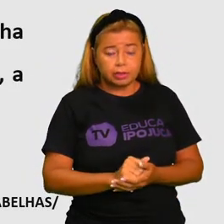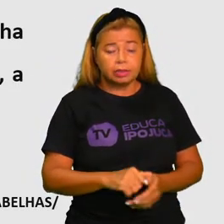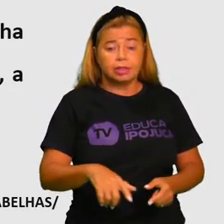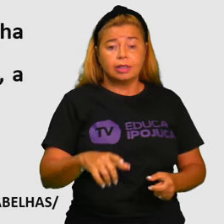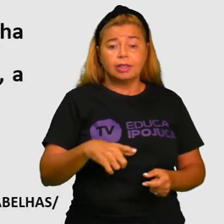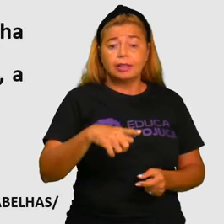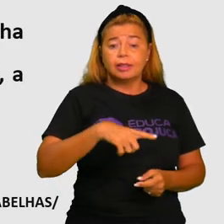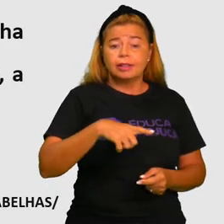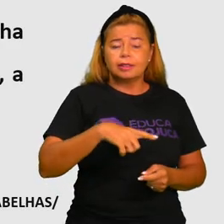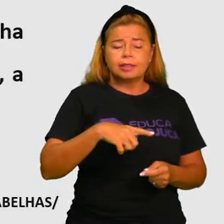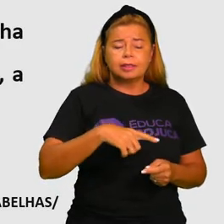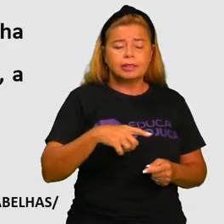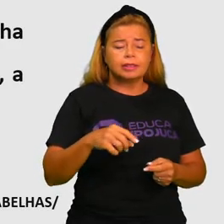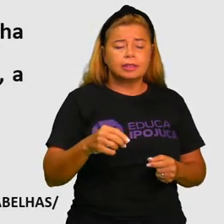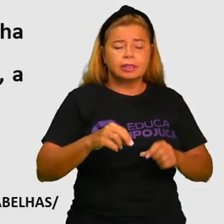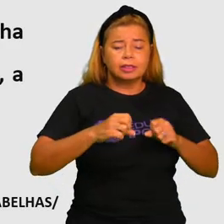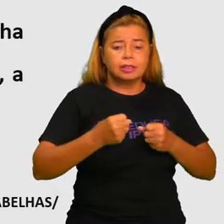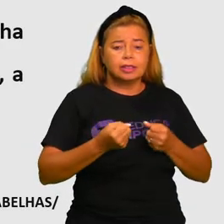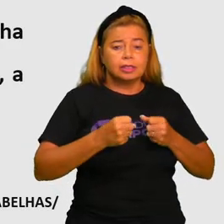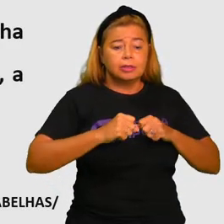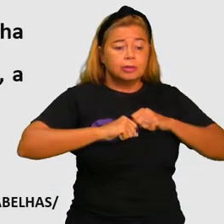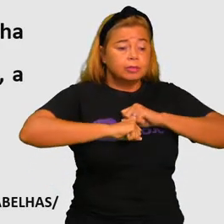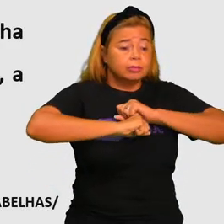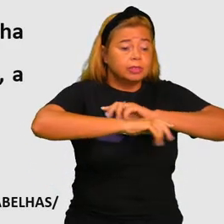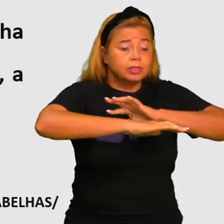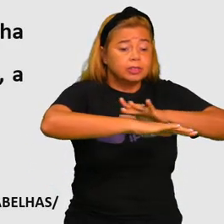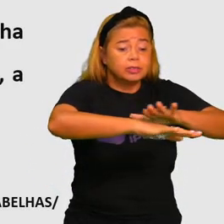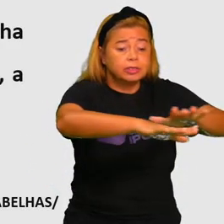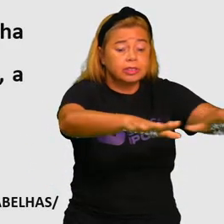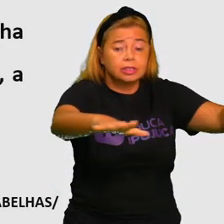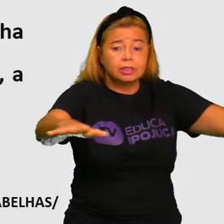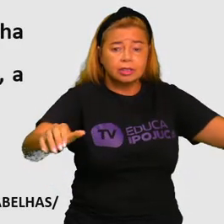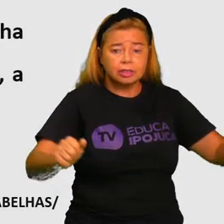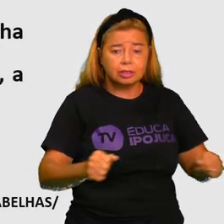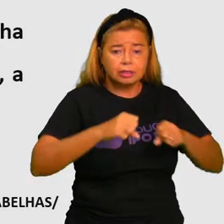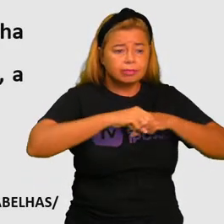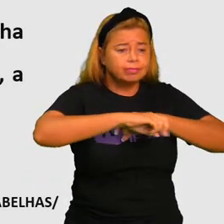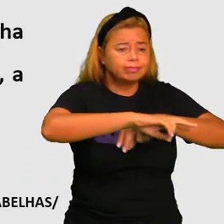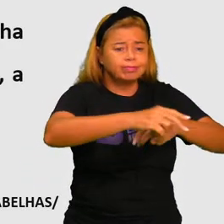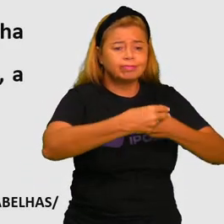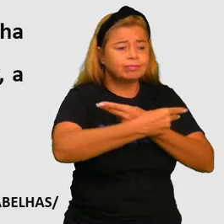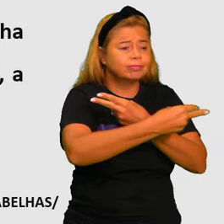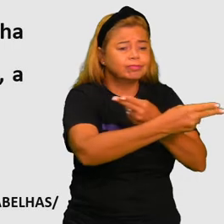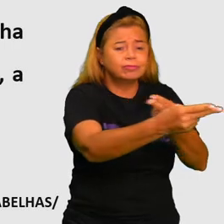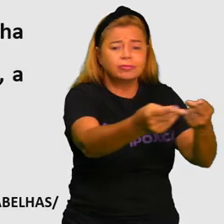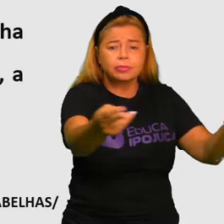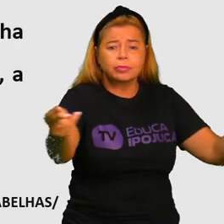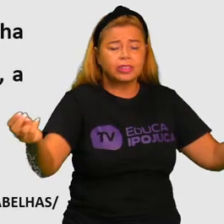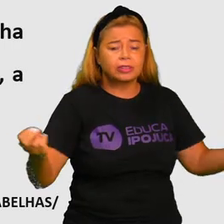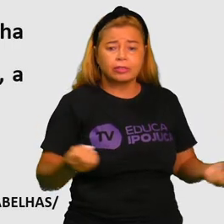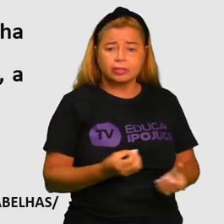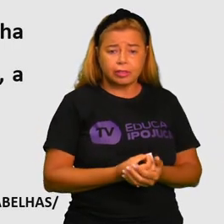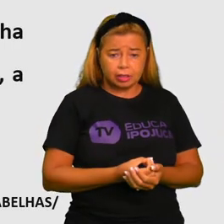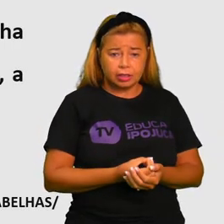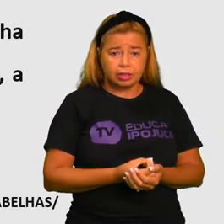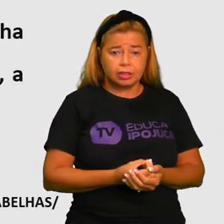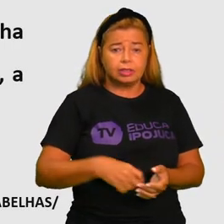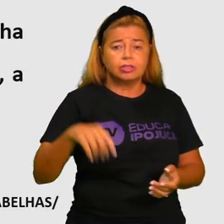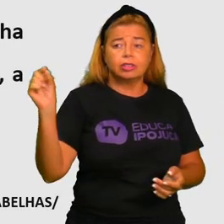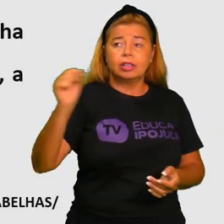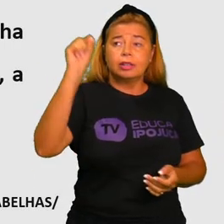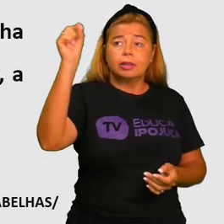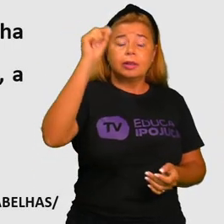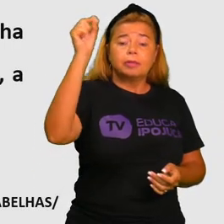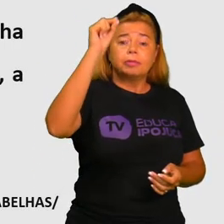aquela lixadinha de amarelo preto é a mais conhecida a mais estudada e também a mais